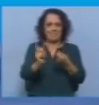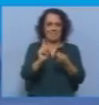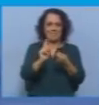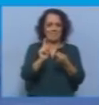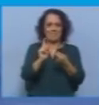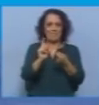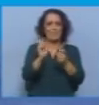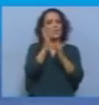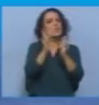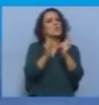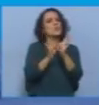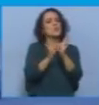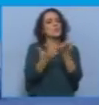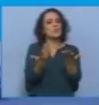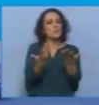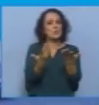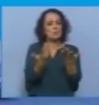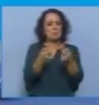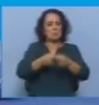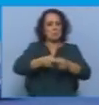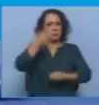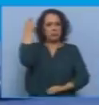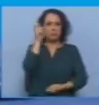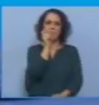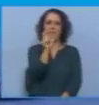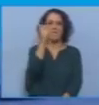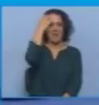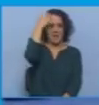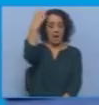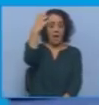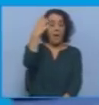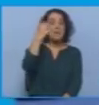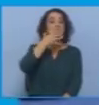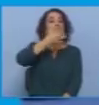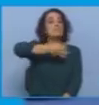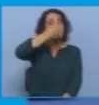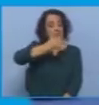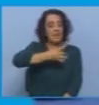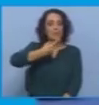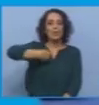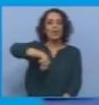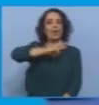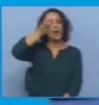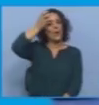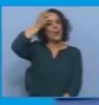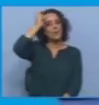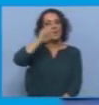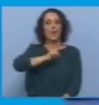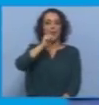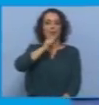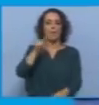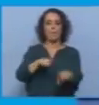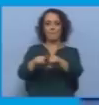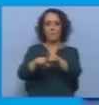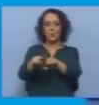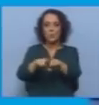Jesus é e nos mostrou com a palavra rei. E de certo que não tem nada a ver com os conteúdos que nós lhe pomos, nem a nível